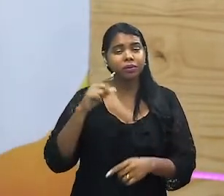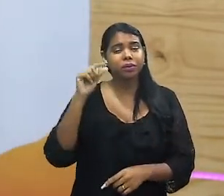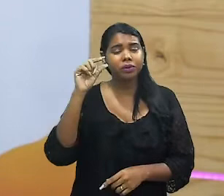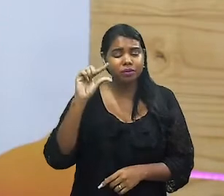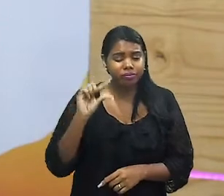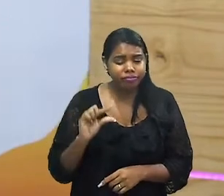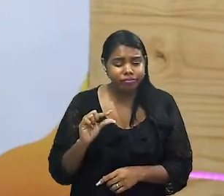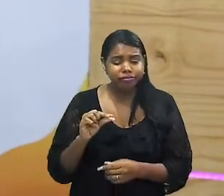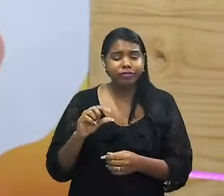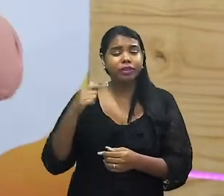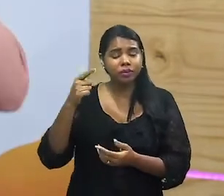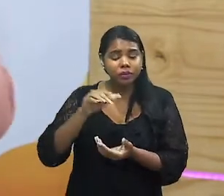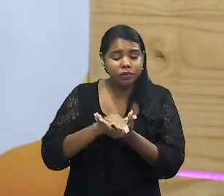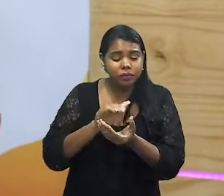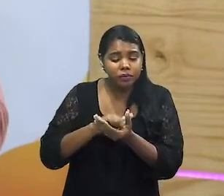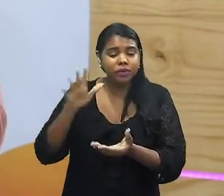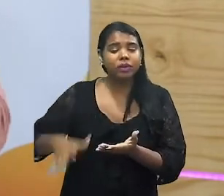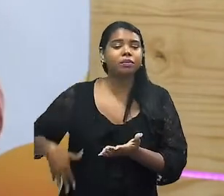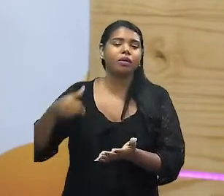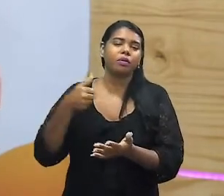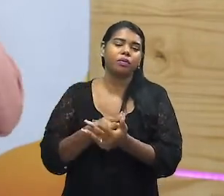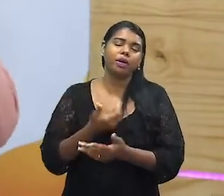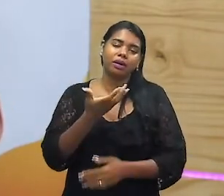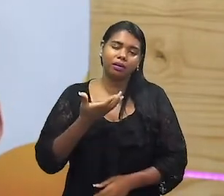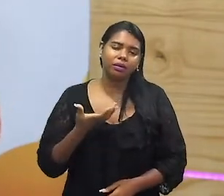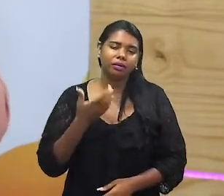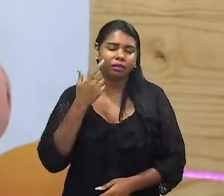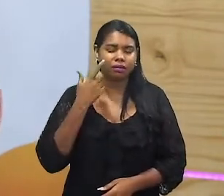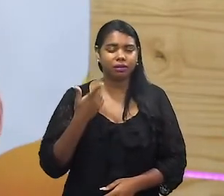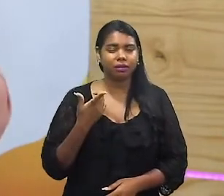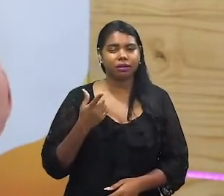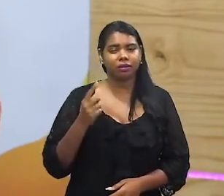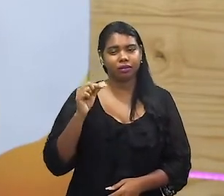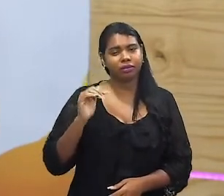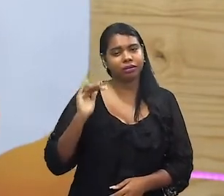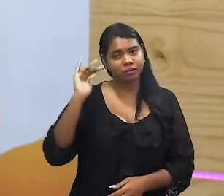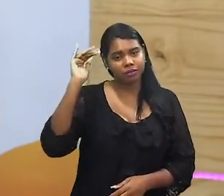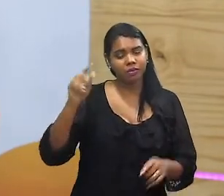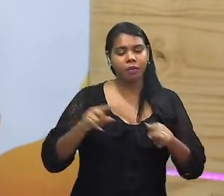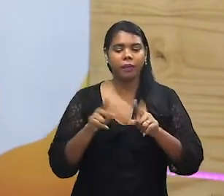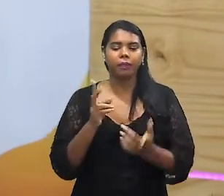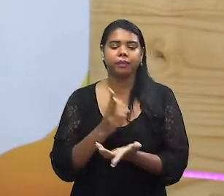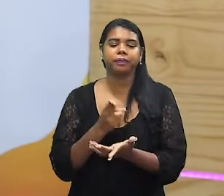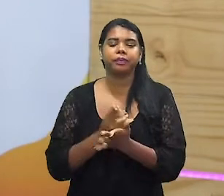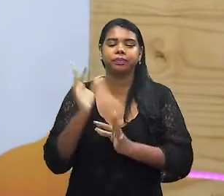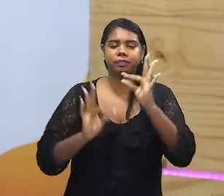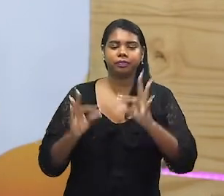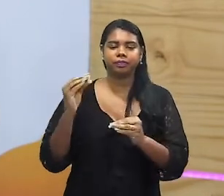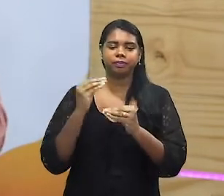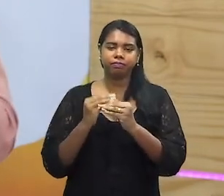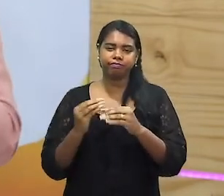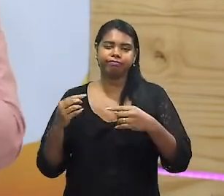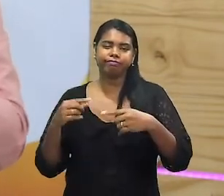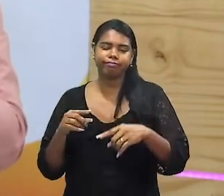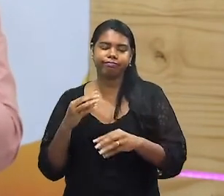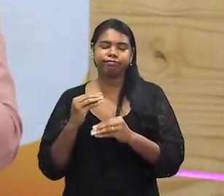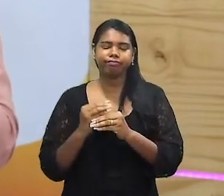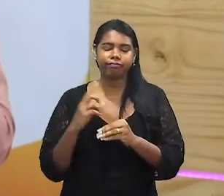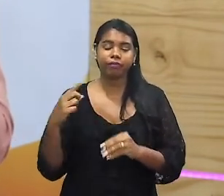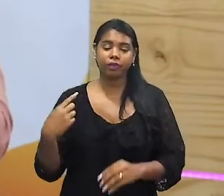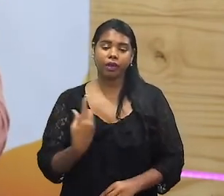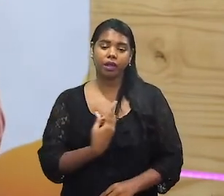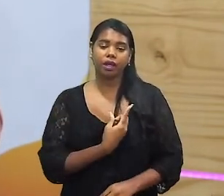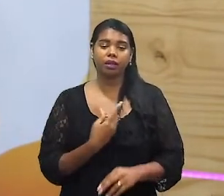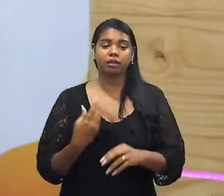depois eu preciso juntar dinheiro para comprar essa mais cara. Tudo bem, mas a gente sempre vai estabelecer critérios através das